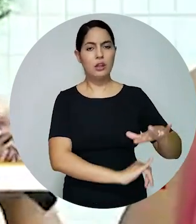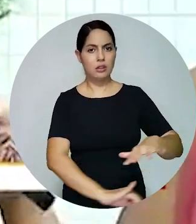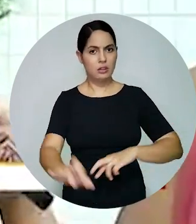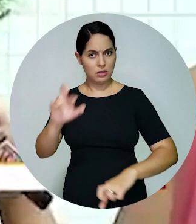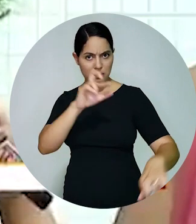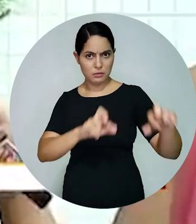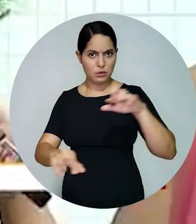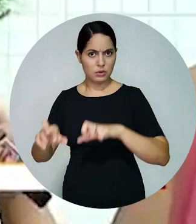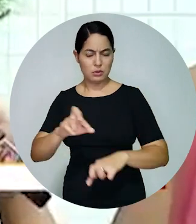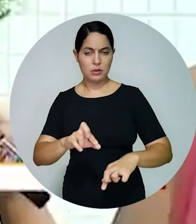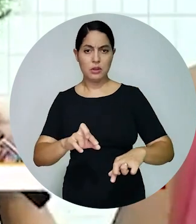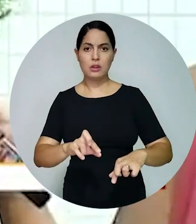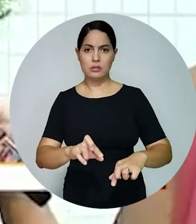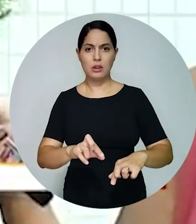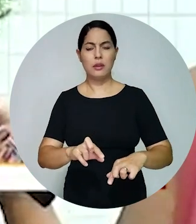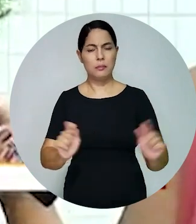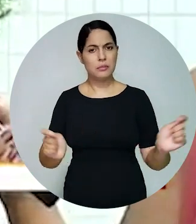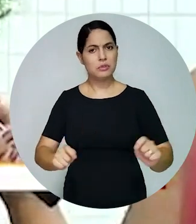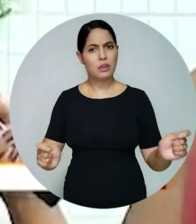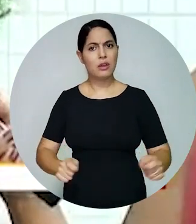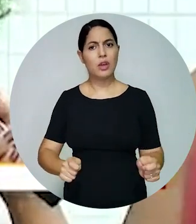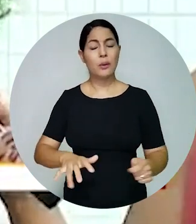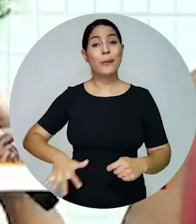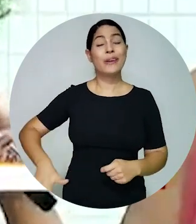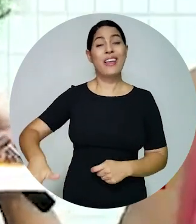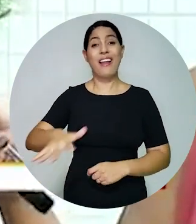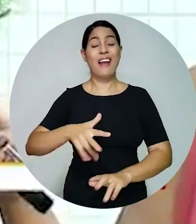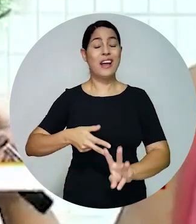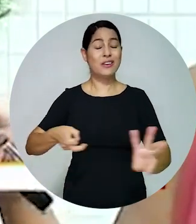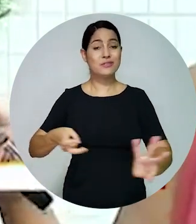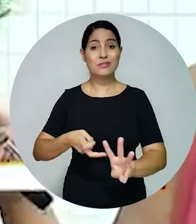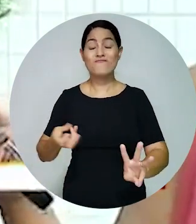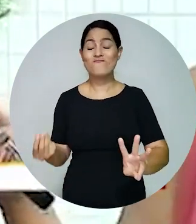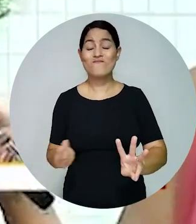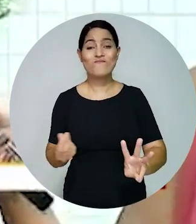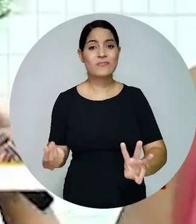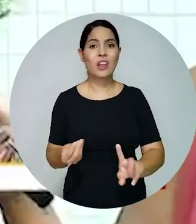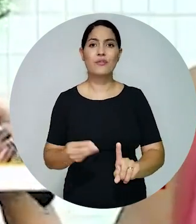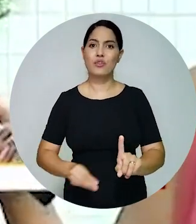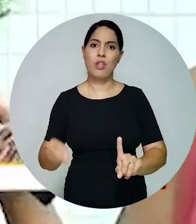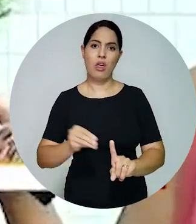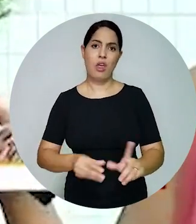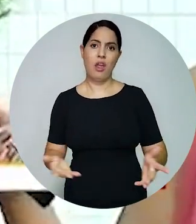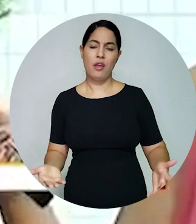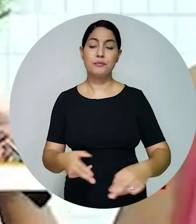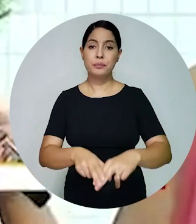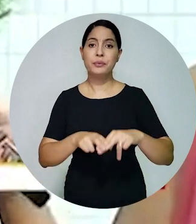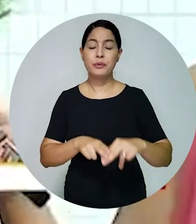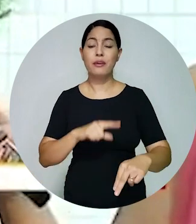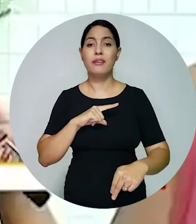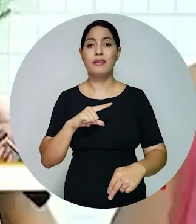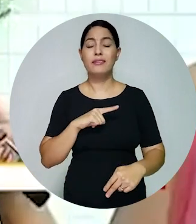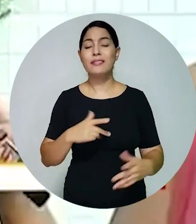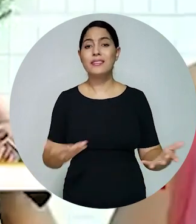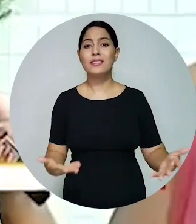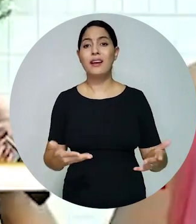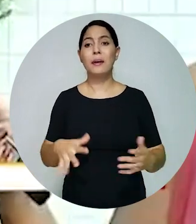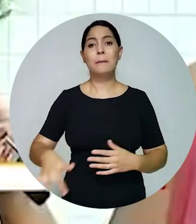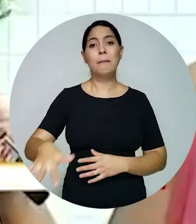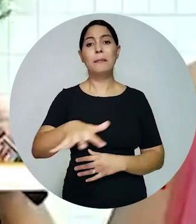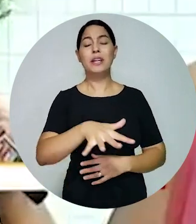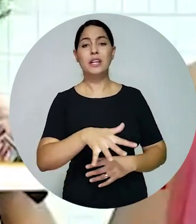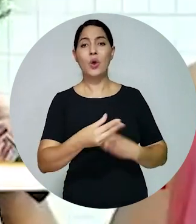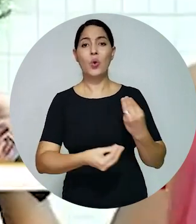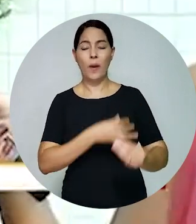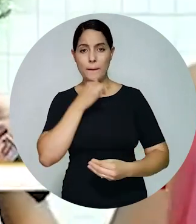às instituições o monitoramento eletrônico, porque o território indígena está todo sensível. tanto a MA quanto a BR, elas estão intrusas dentro